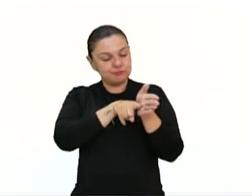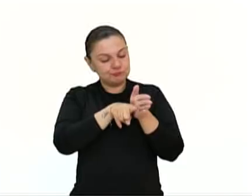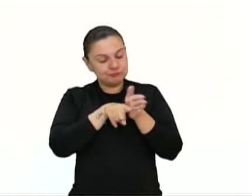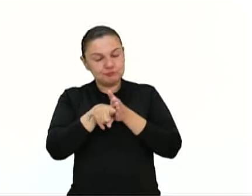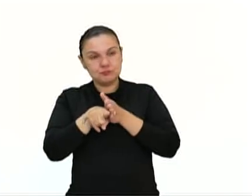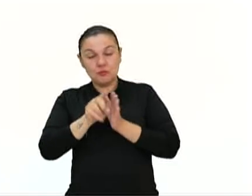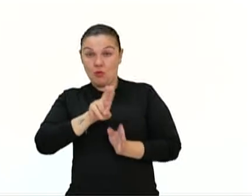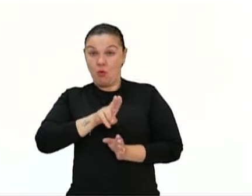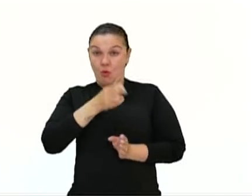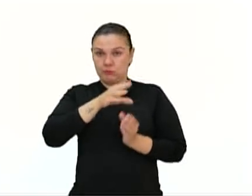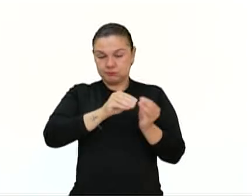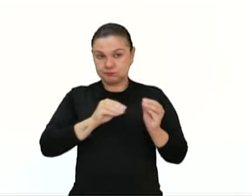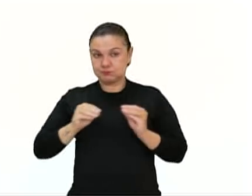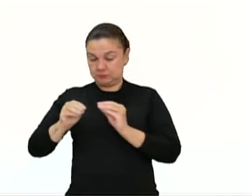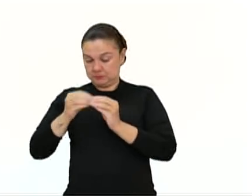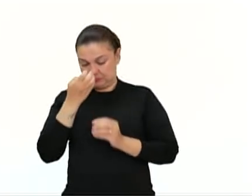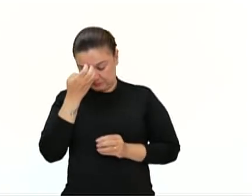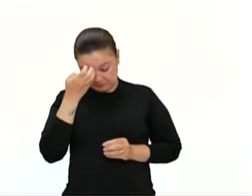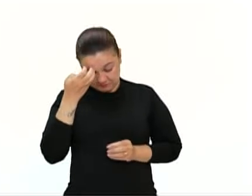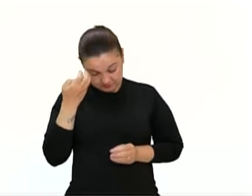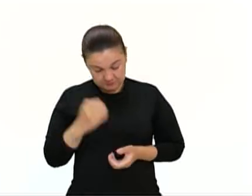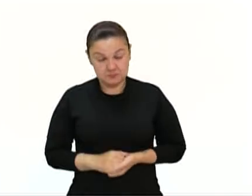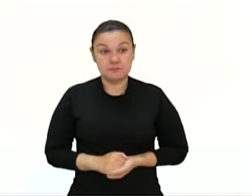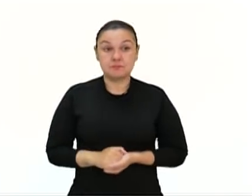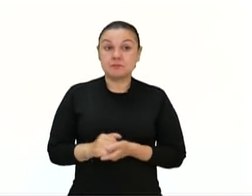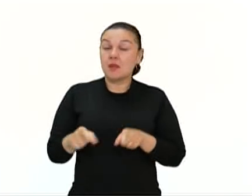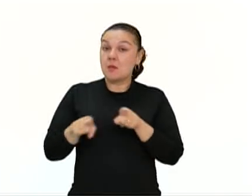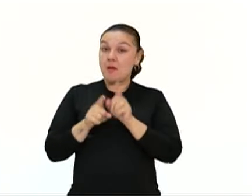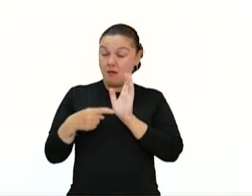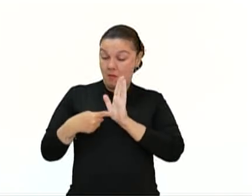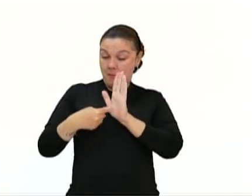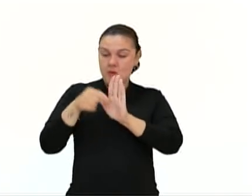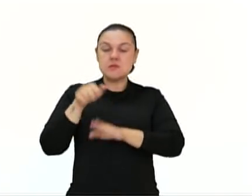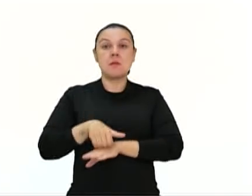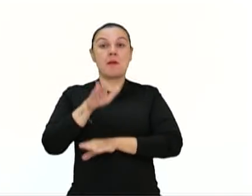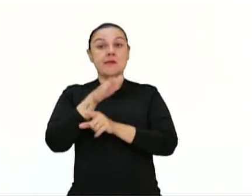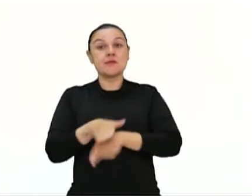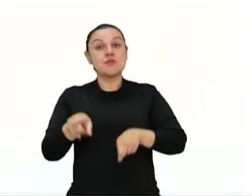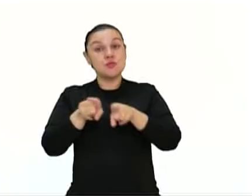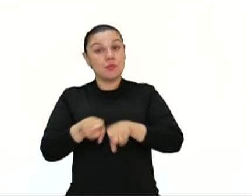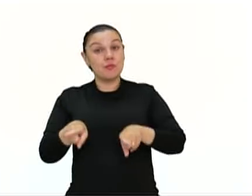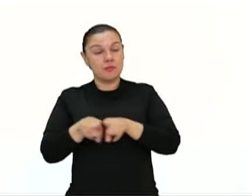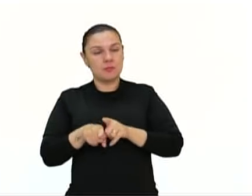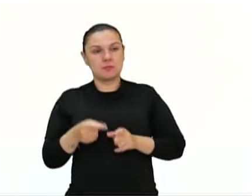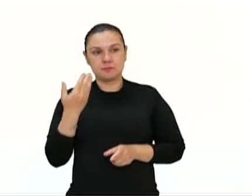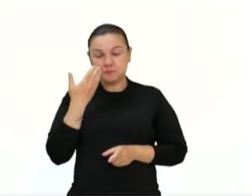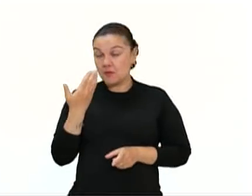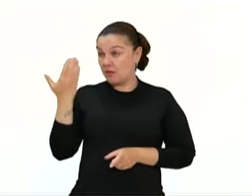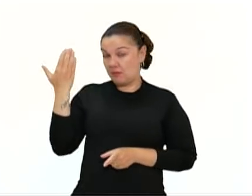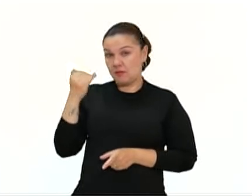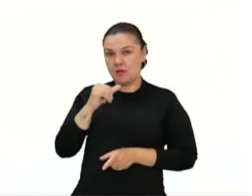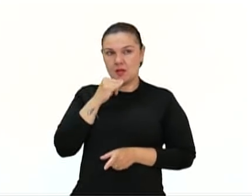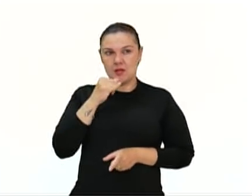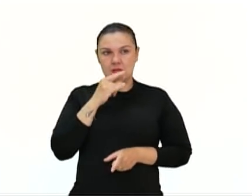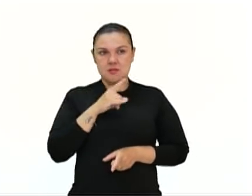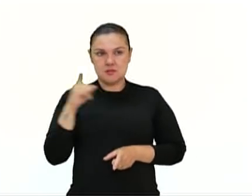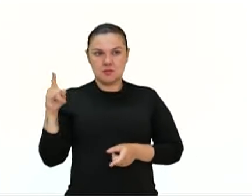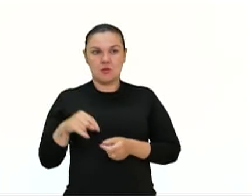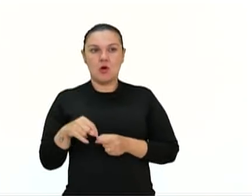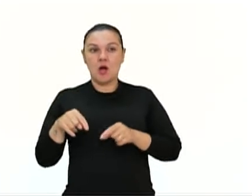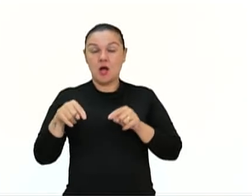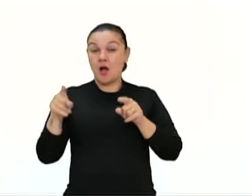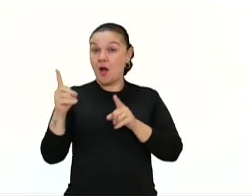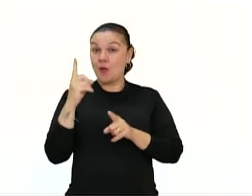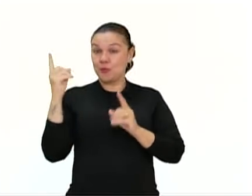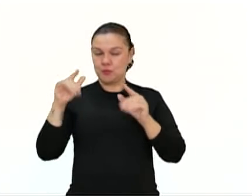pesquisamos ou retiramos de algum lugar. Ela indica o valor que mais se repete entre os dados. Aqui eu coloquei um exemplo de estatura. Eu